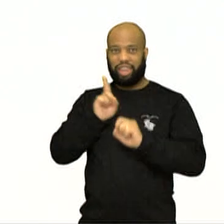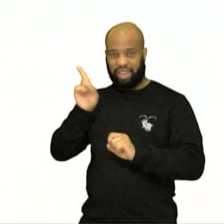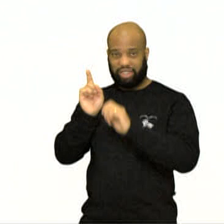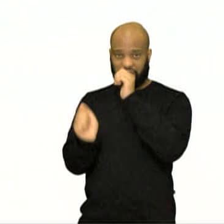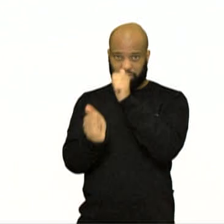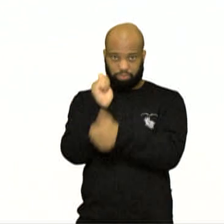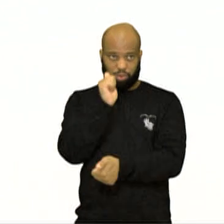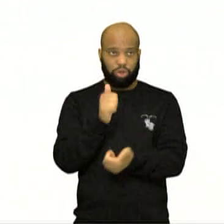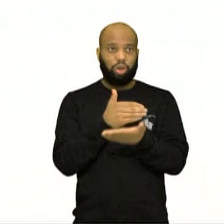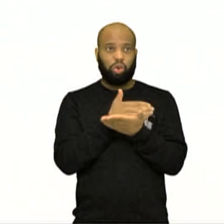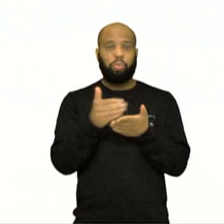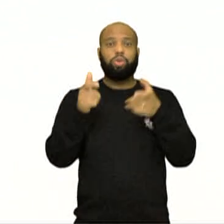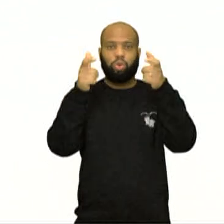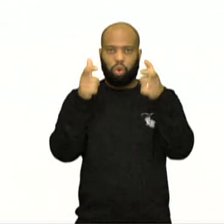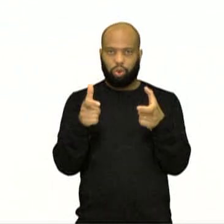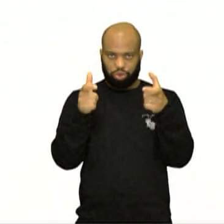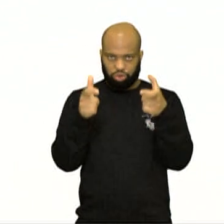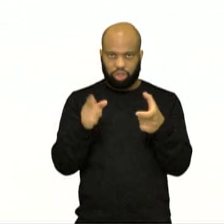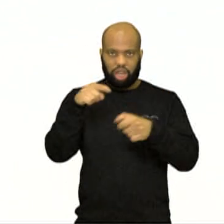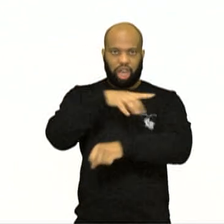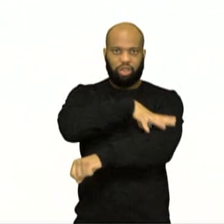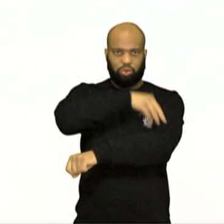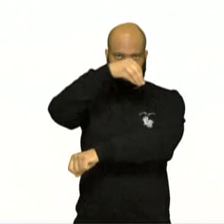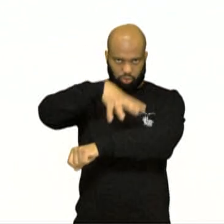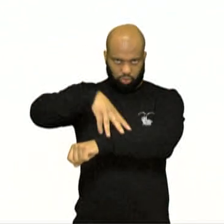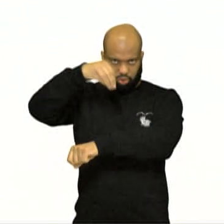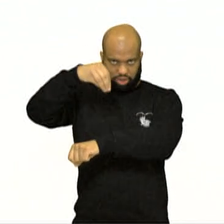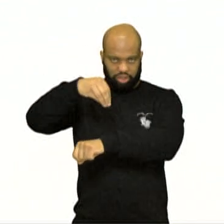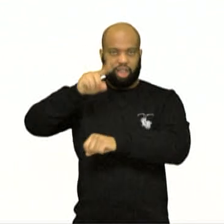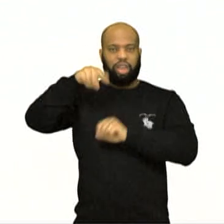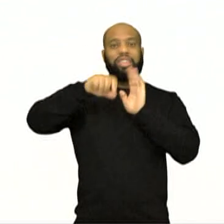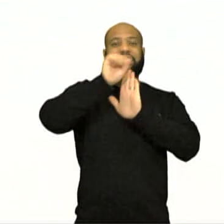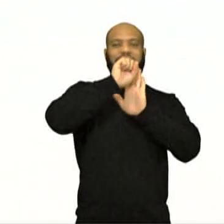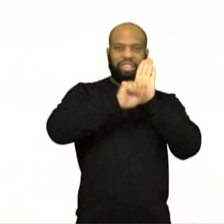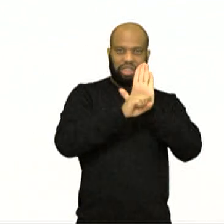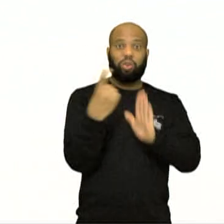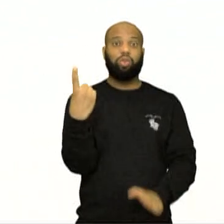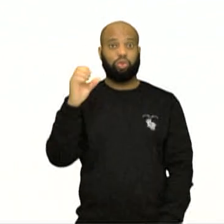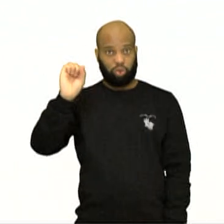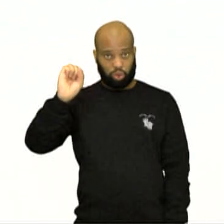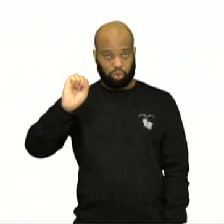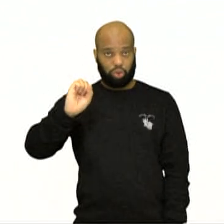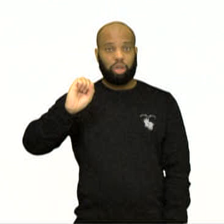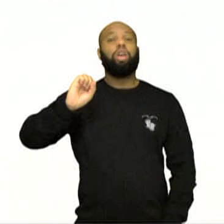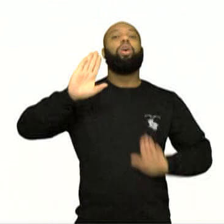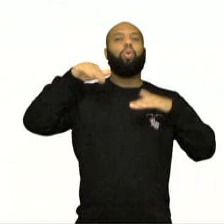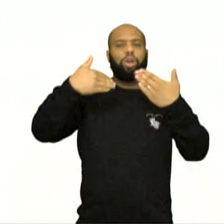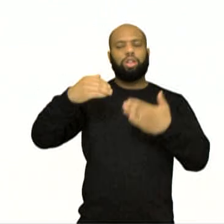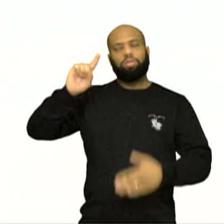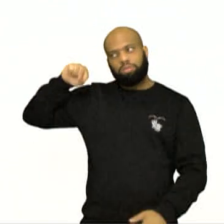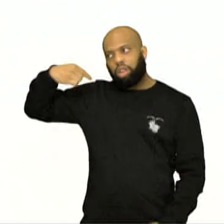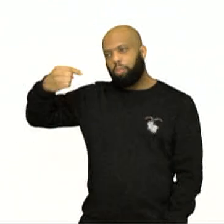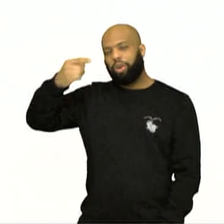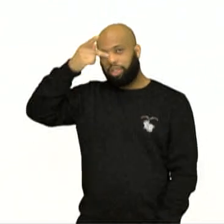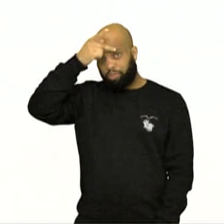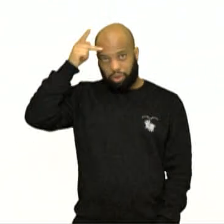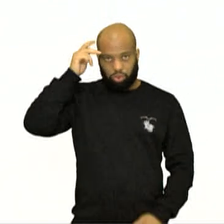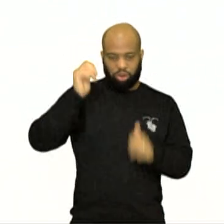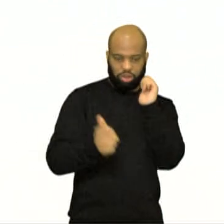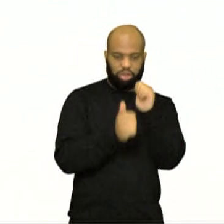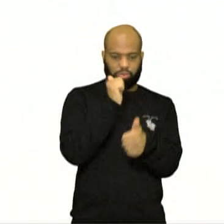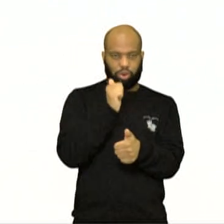lá nos Alpes suíços, no século XVIII, depois que os alpinistas passaram a buscar os caminhos